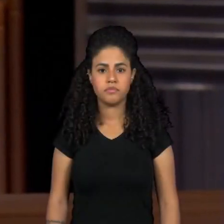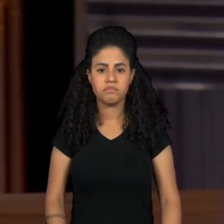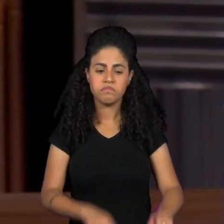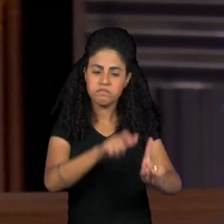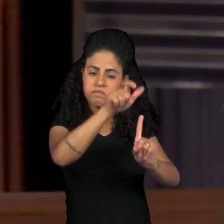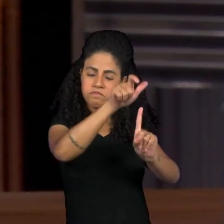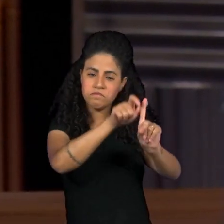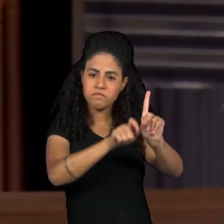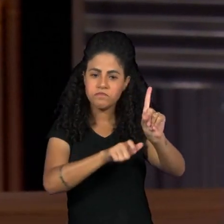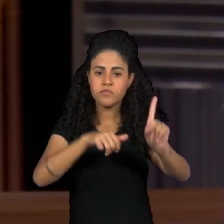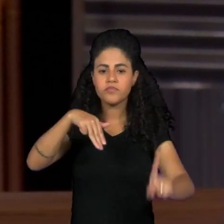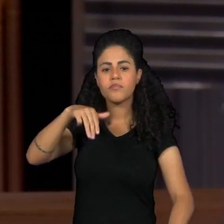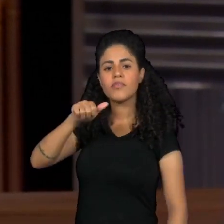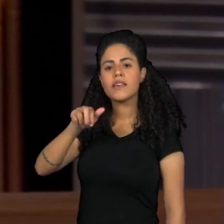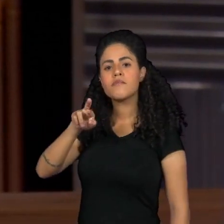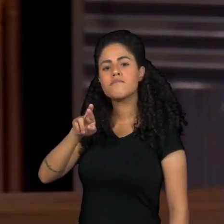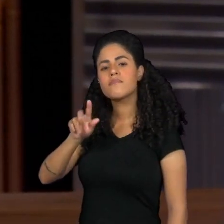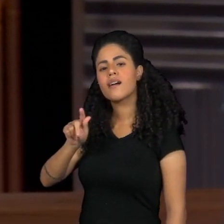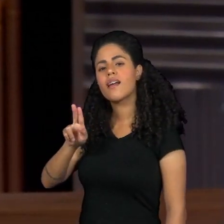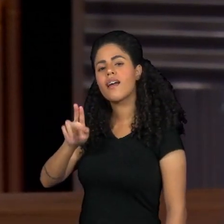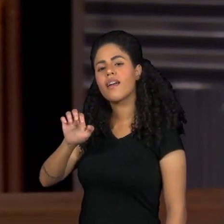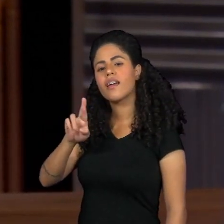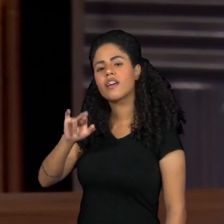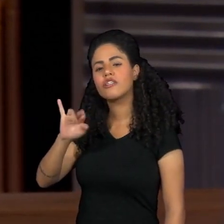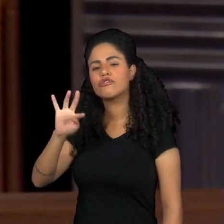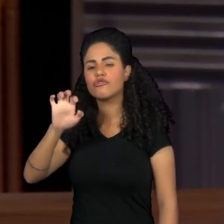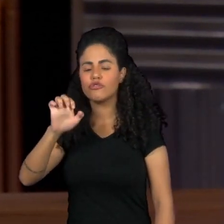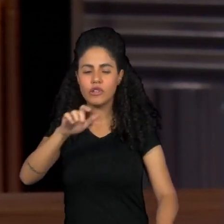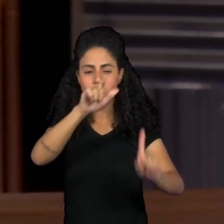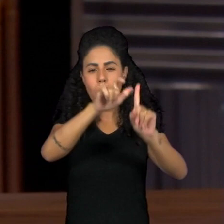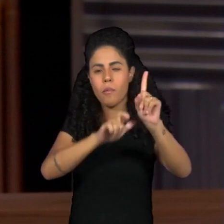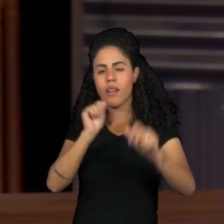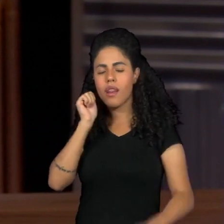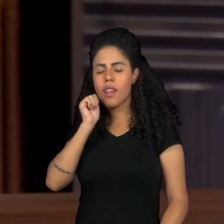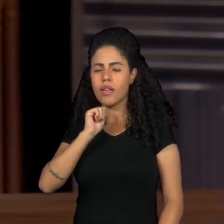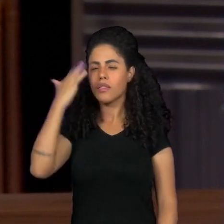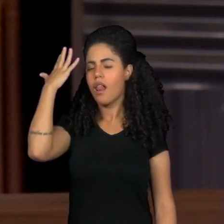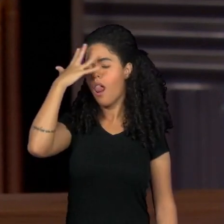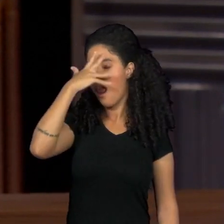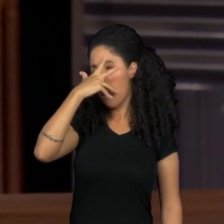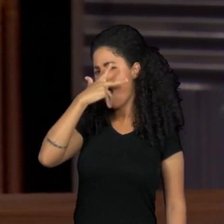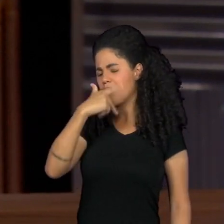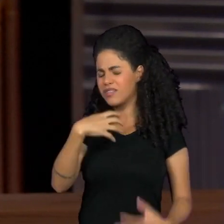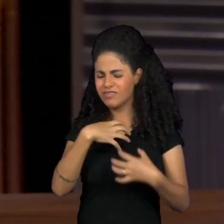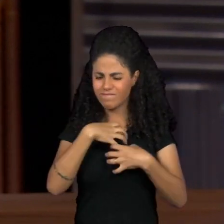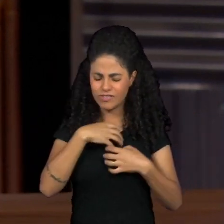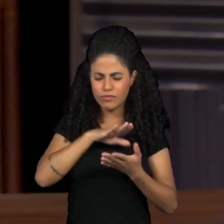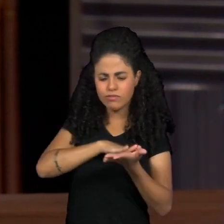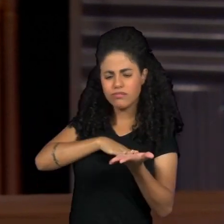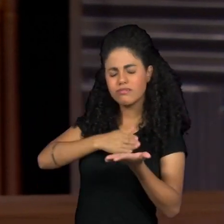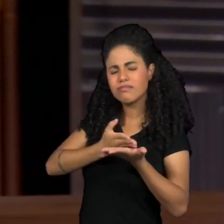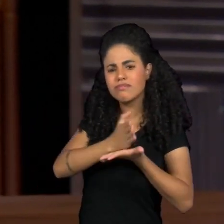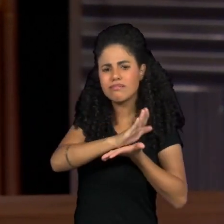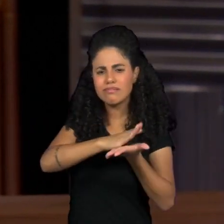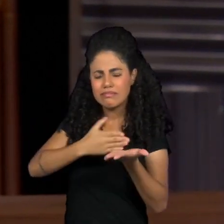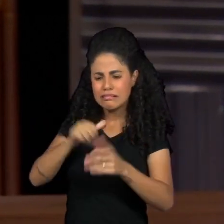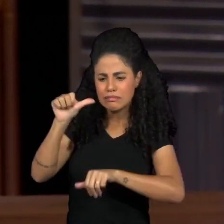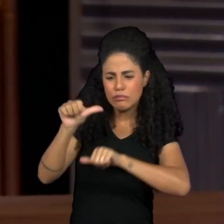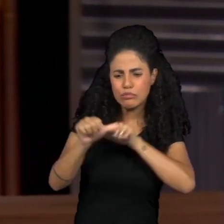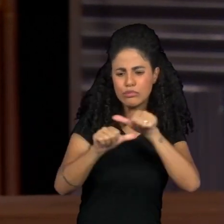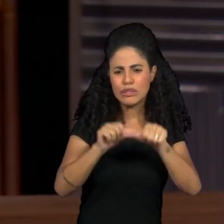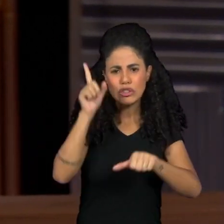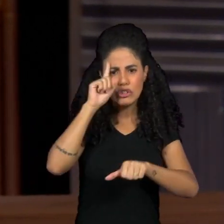Marguerite é uma mulher bonita, inteligente, bem-sucedida, só que se sente deslocada, incomodada com ruídos, mudanças de